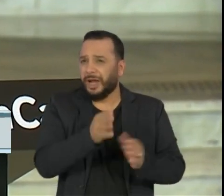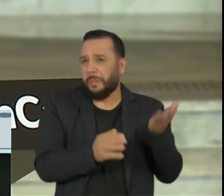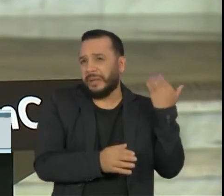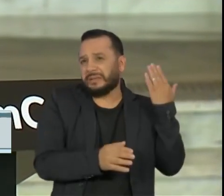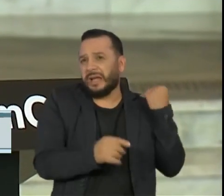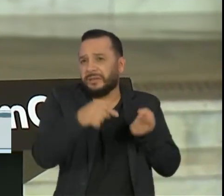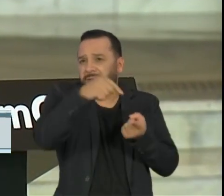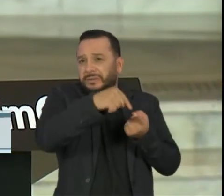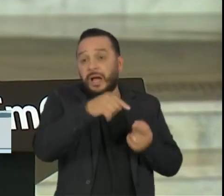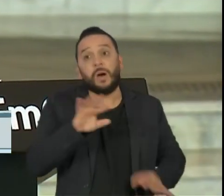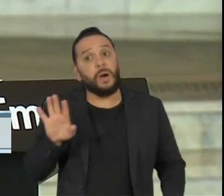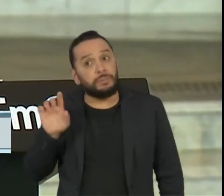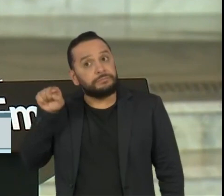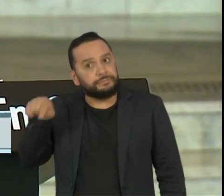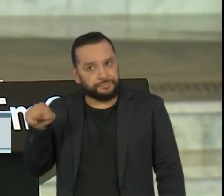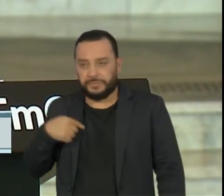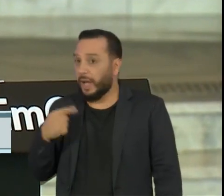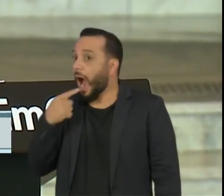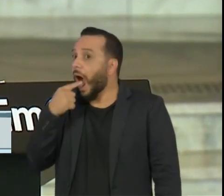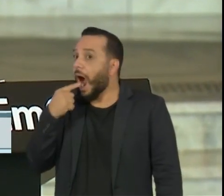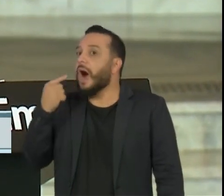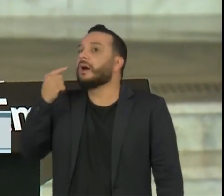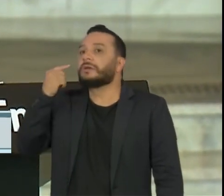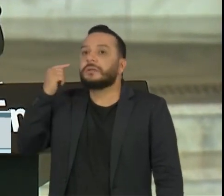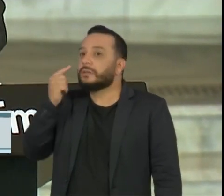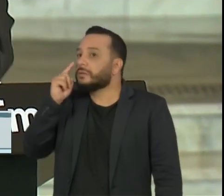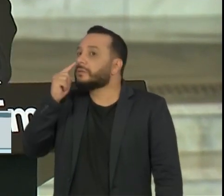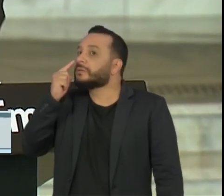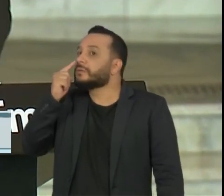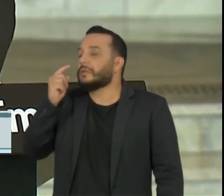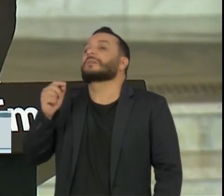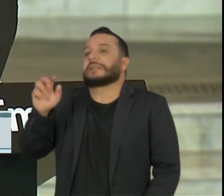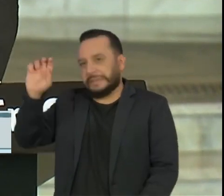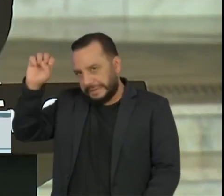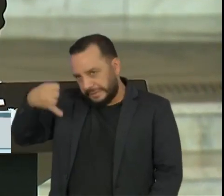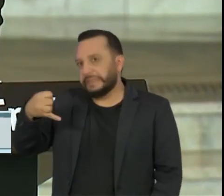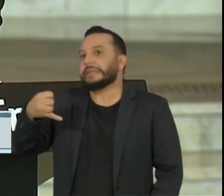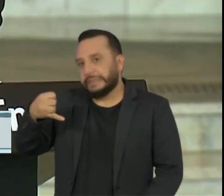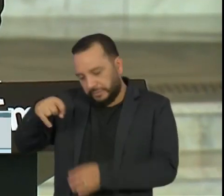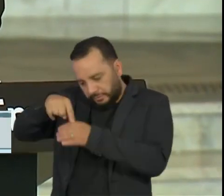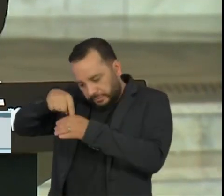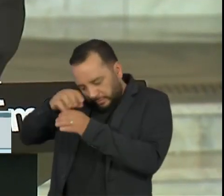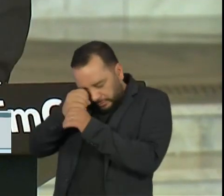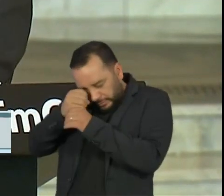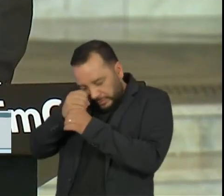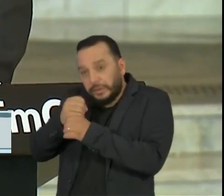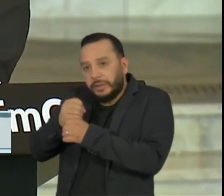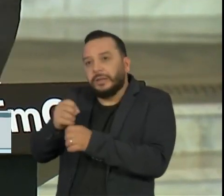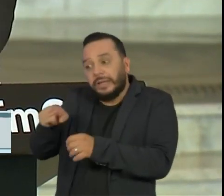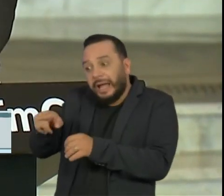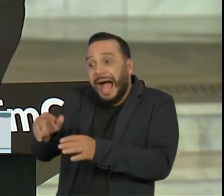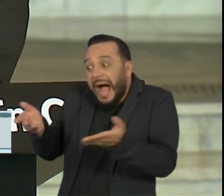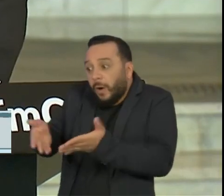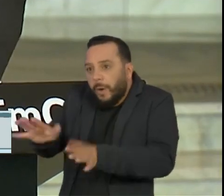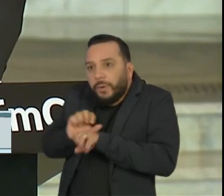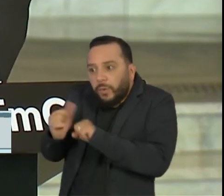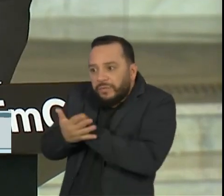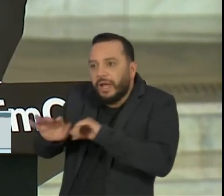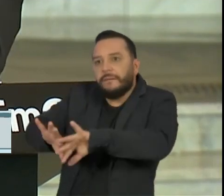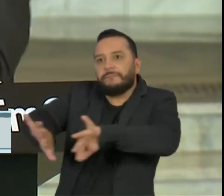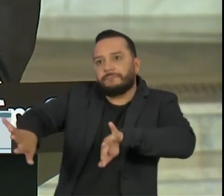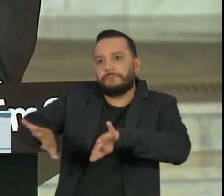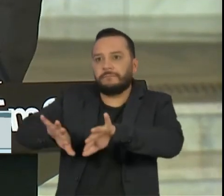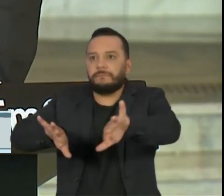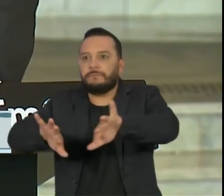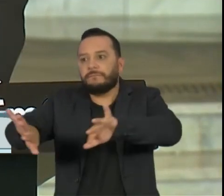Realizar RT-PCR, sim. Agora, mais importante, vigilância em saúde. Identificar